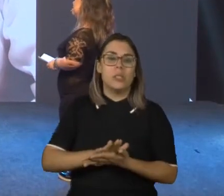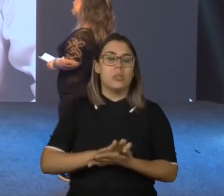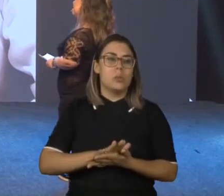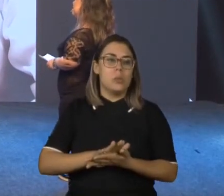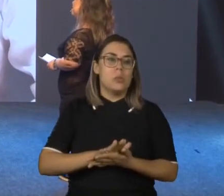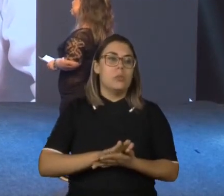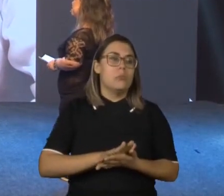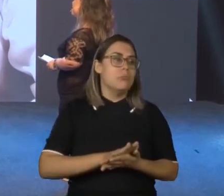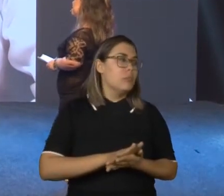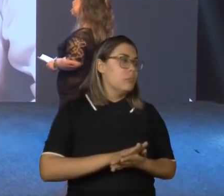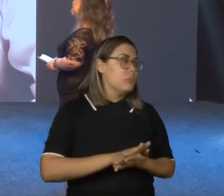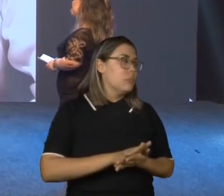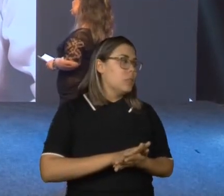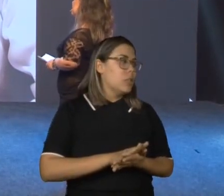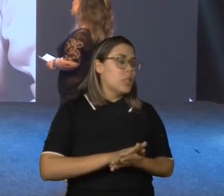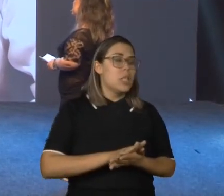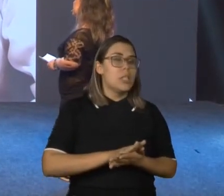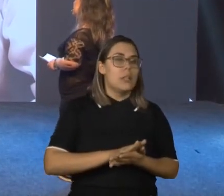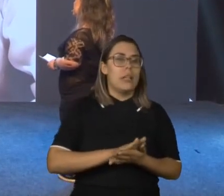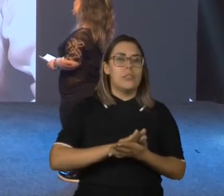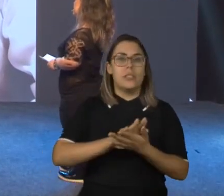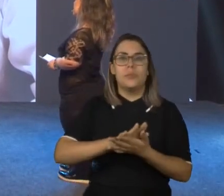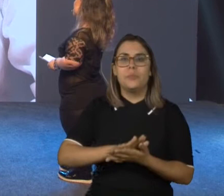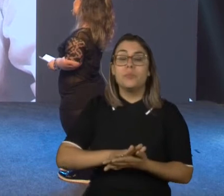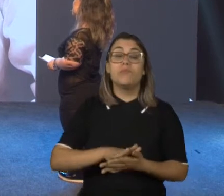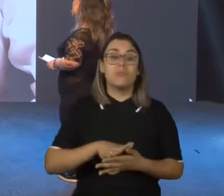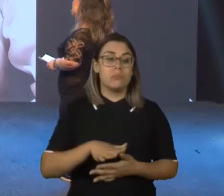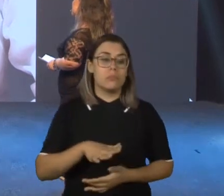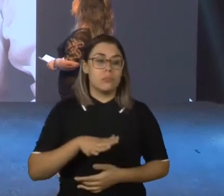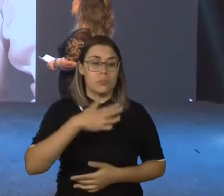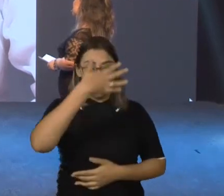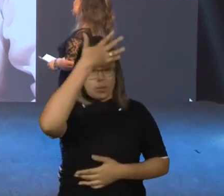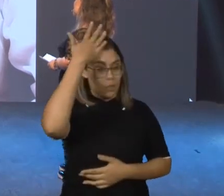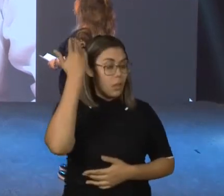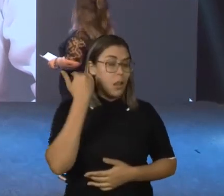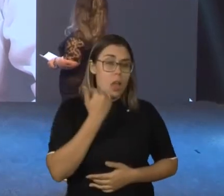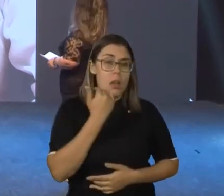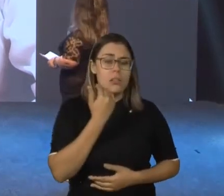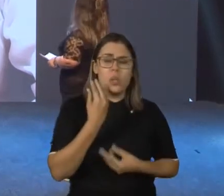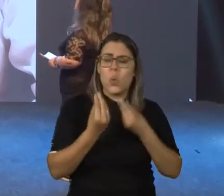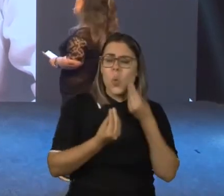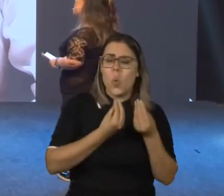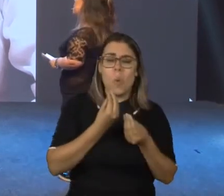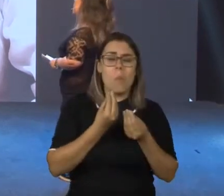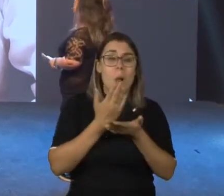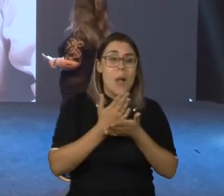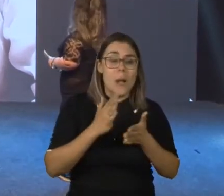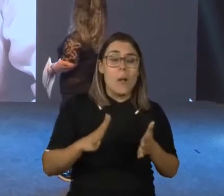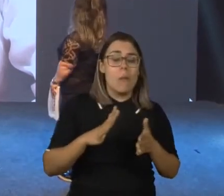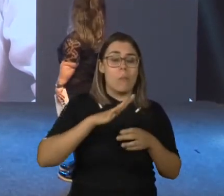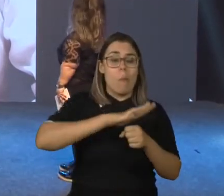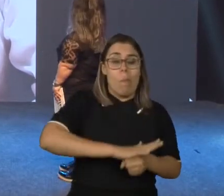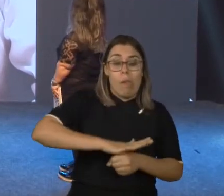vocês. Clarinha, tem como a gente acabar com o preconceito? Você acha que há como a gente terminar com o preconceito na